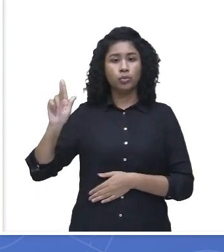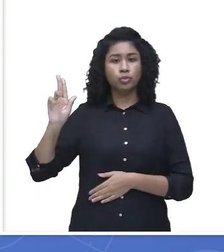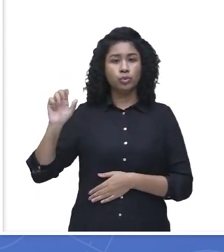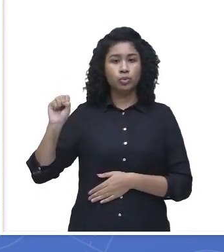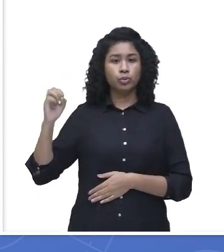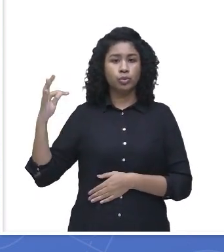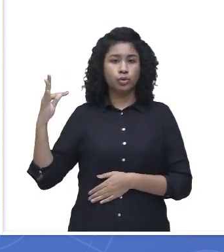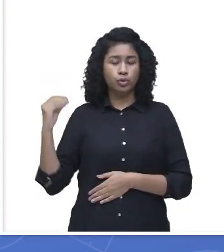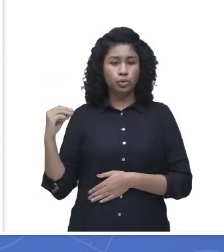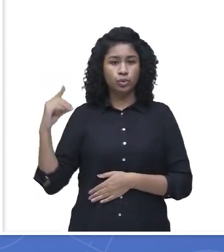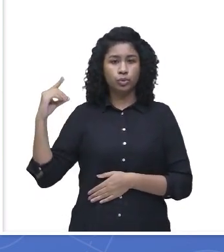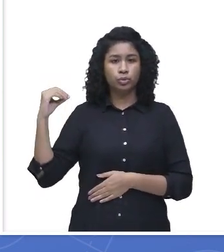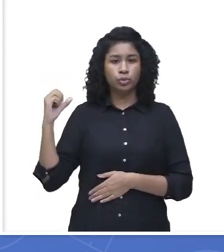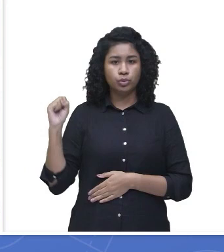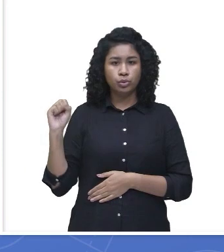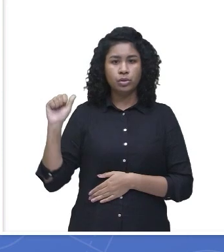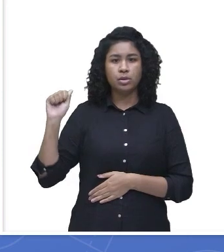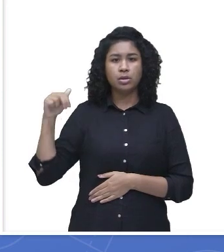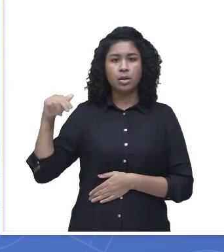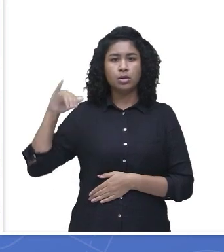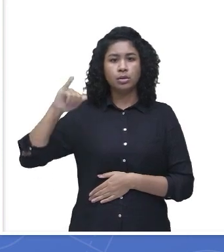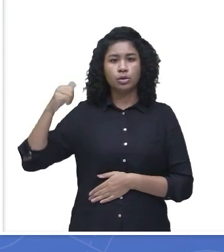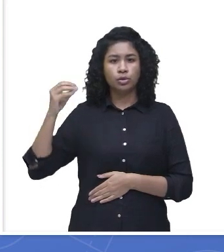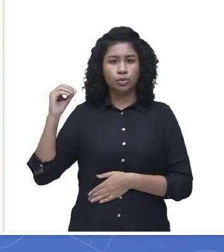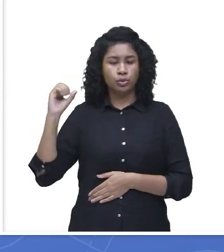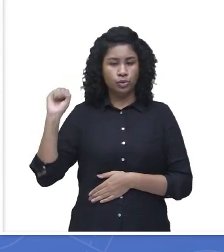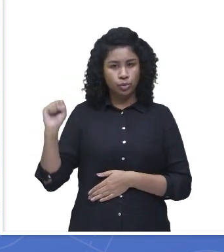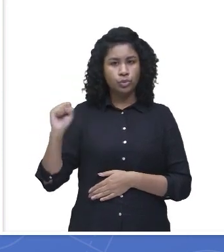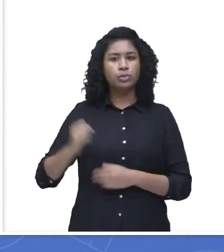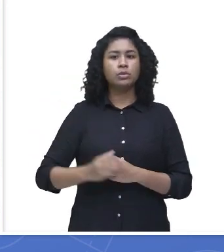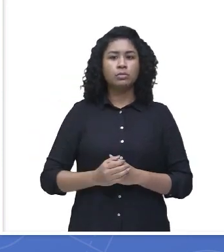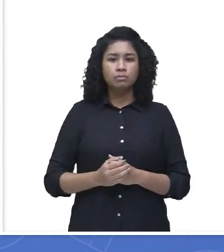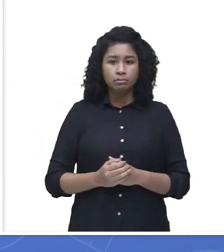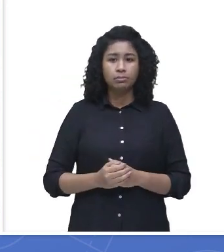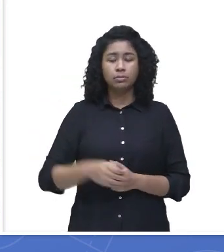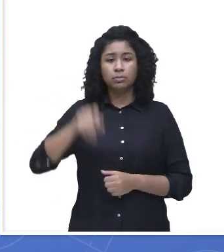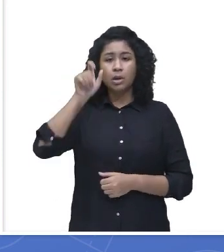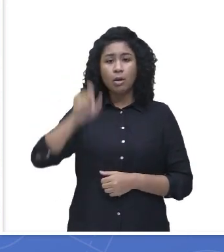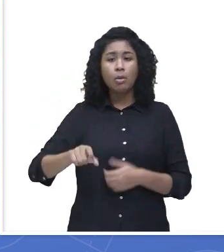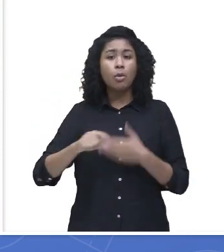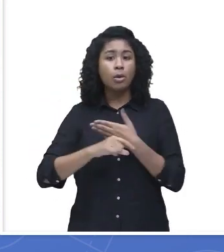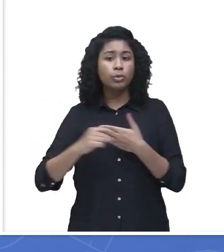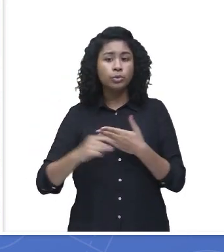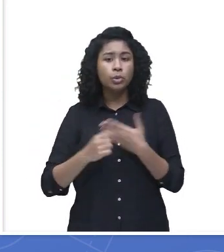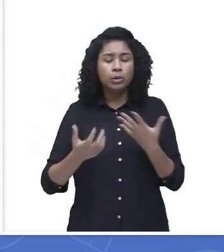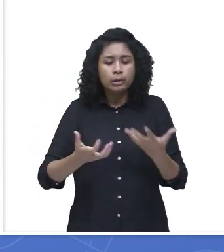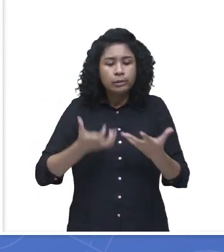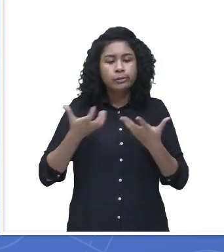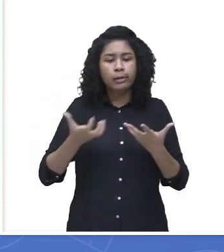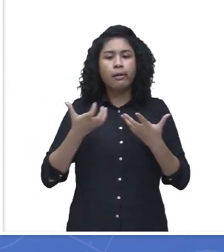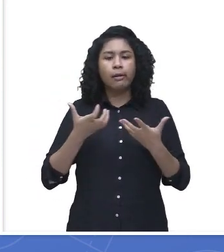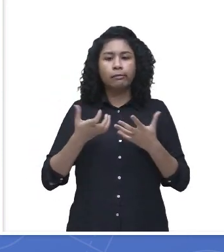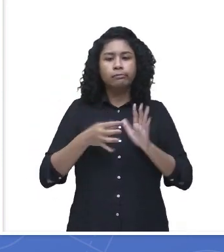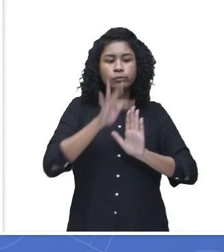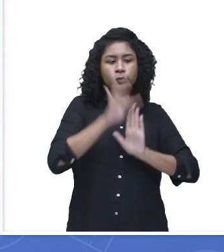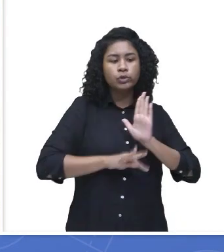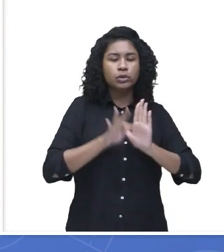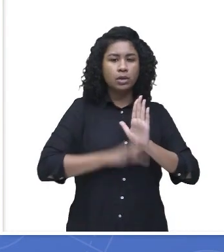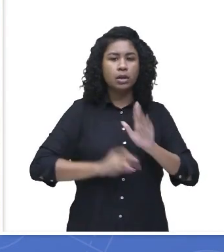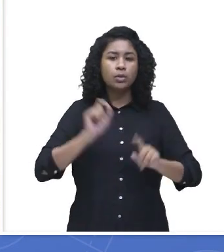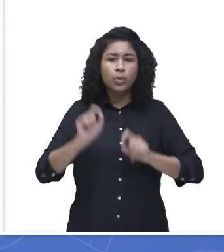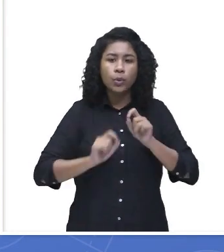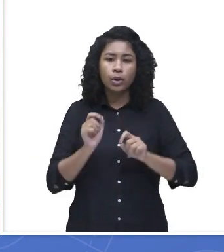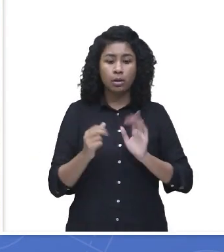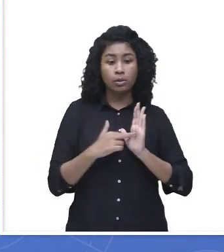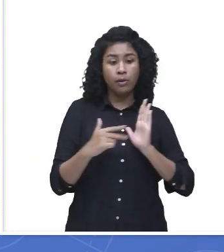autor, certo? Que busca, né, nos seus textos, ele vai trazer inovações,